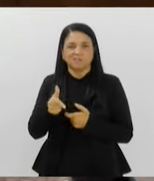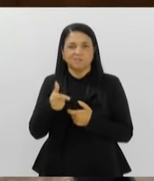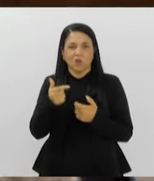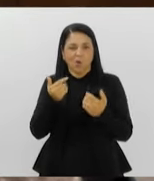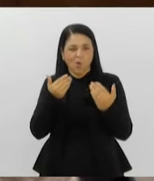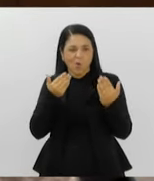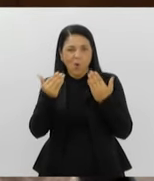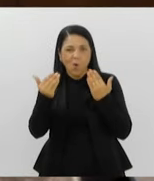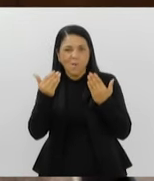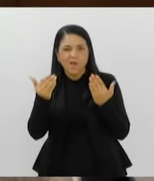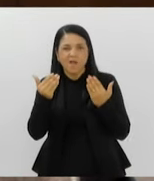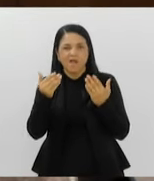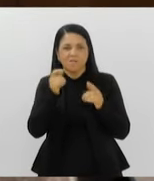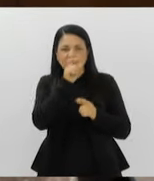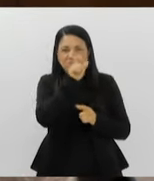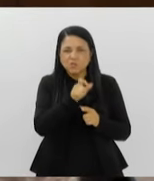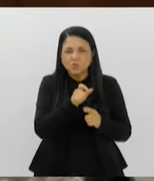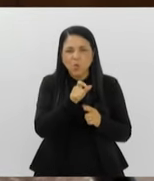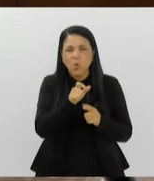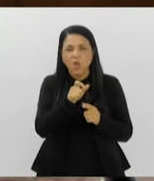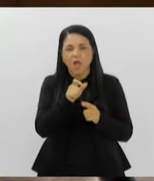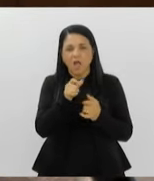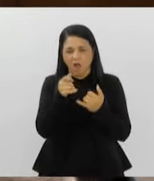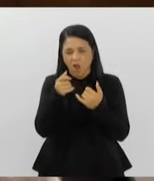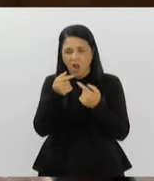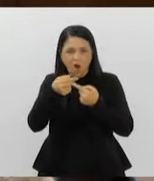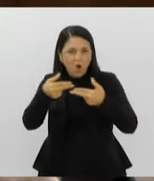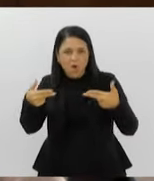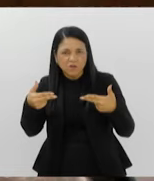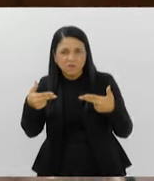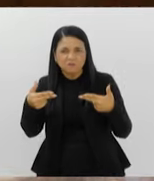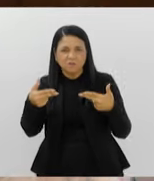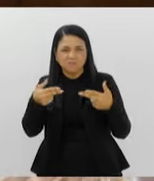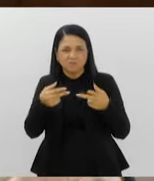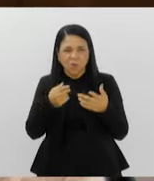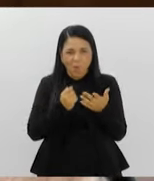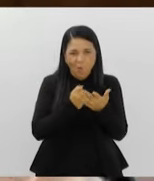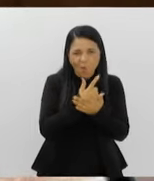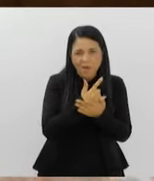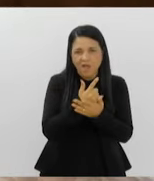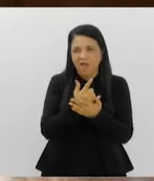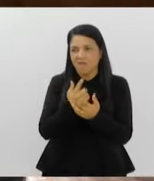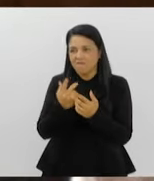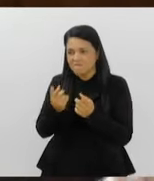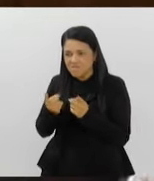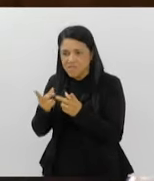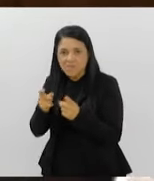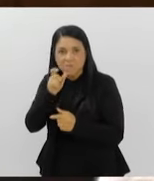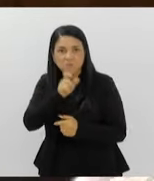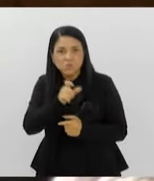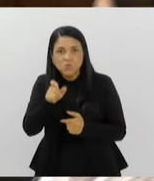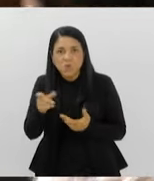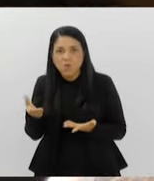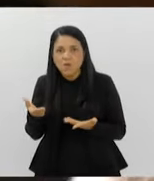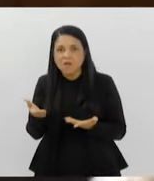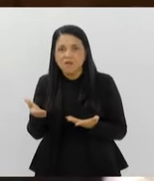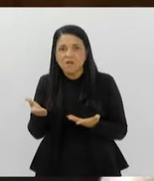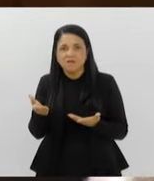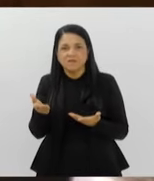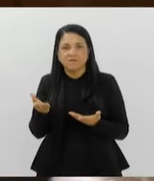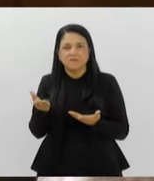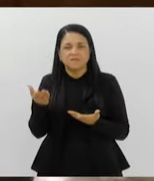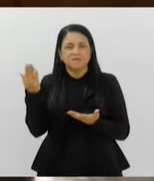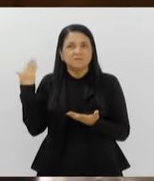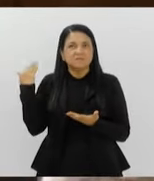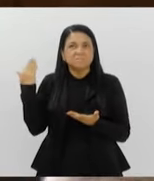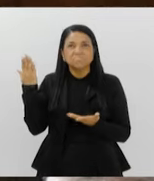equiparar uma pessoa a um objeto, né? Ela ser comprada e vendida. É inacreditável isso. As pessoas, há não muito tempo,